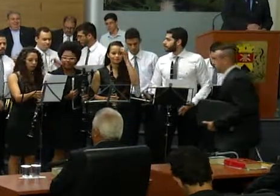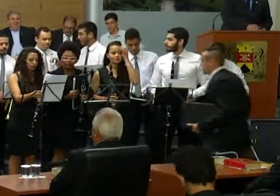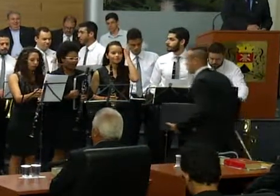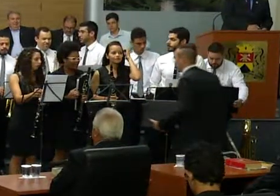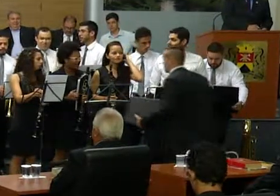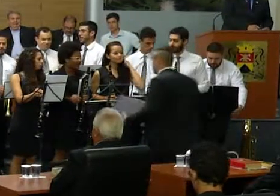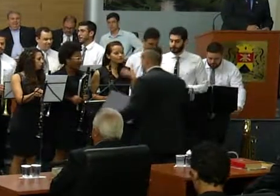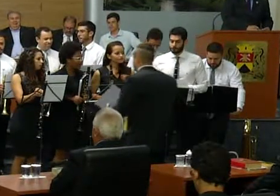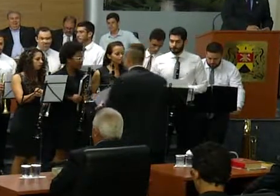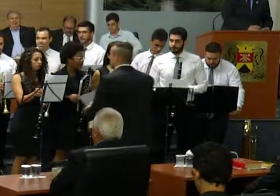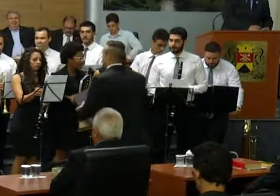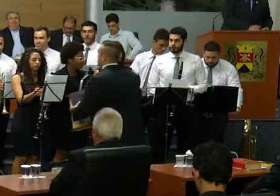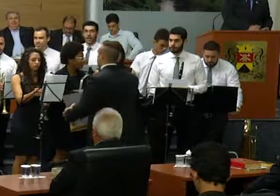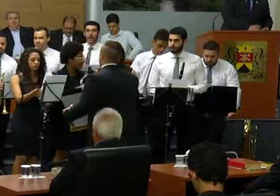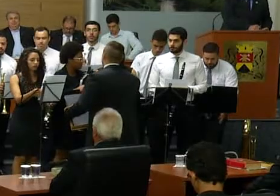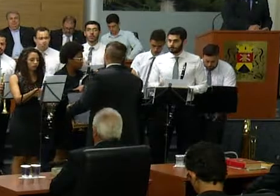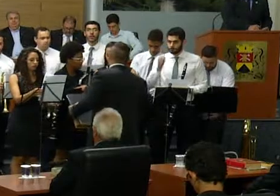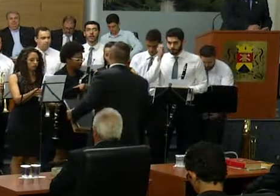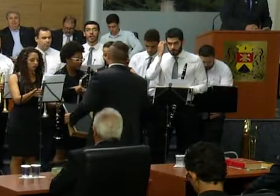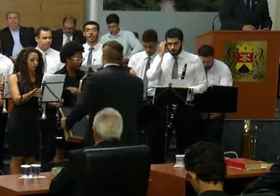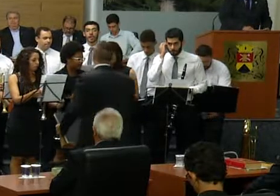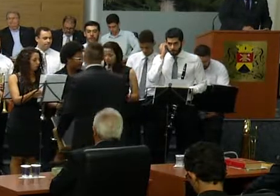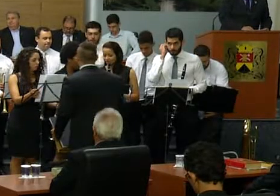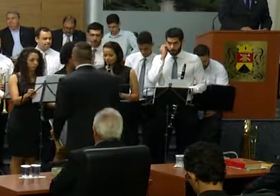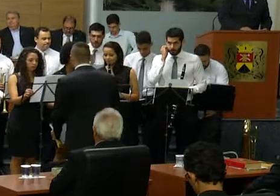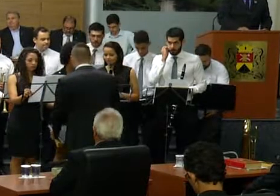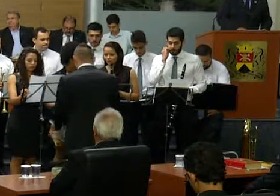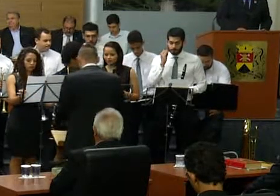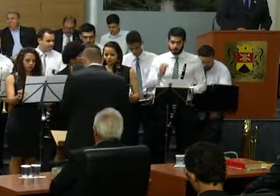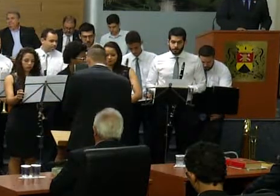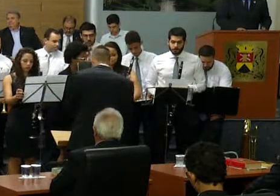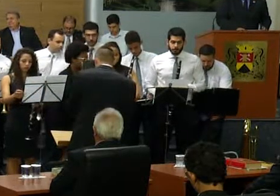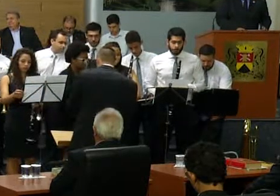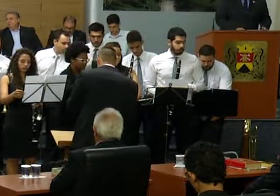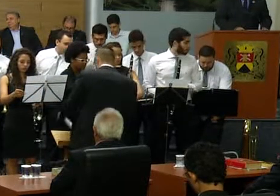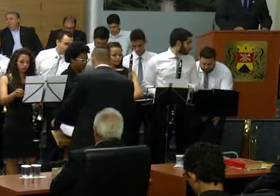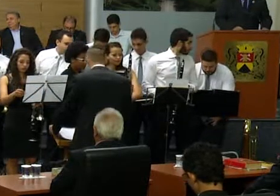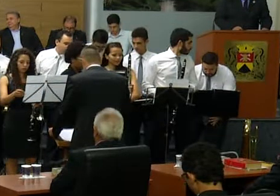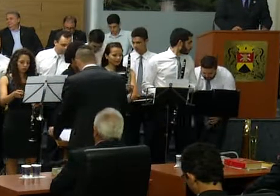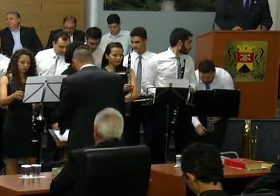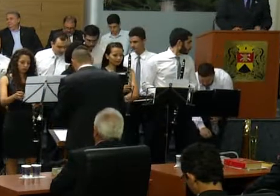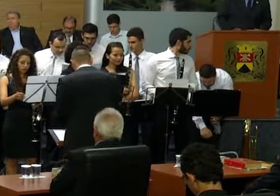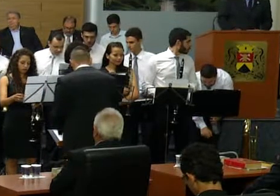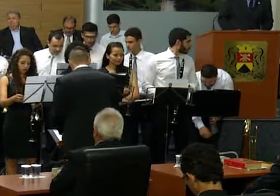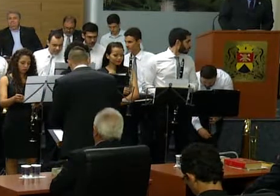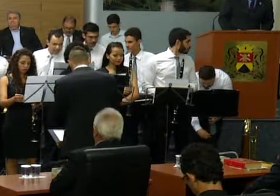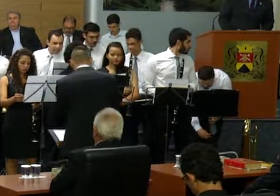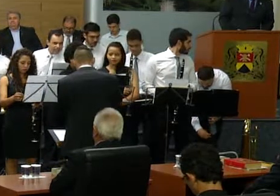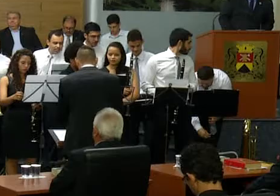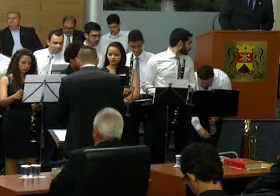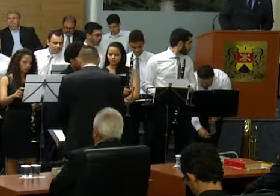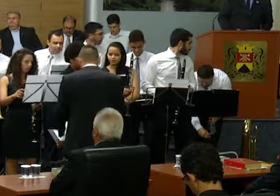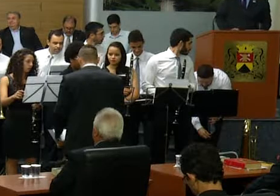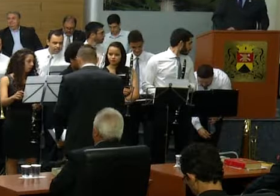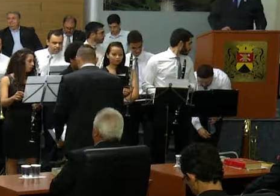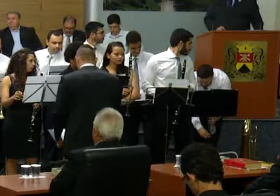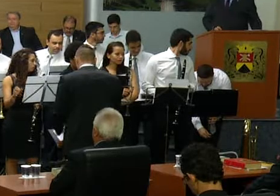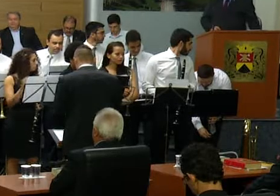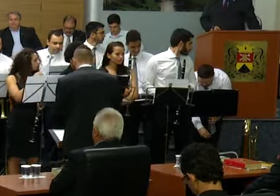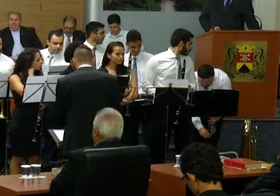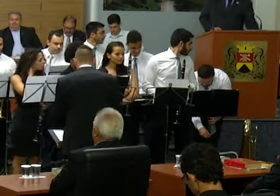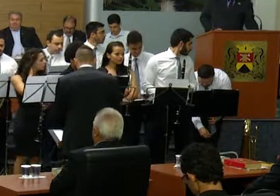Ouviremos agora uma apresentação musical com a banda da Assembleia de Deus da Vila Aro, sobre a regência do maestro César Augusto. Duas